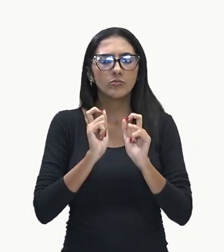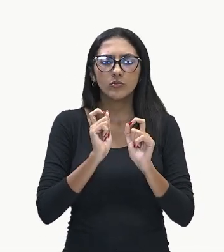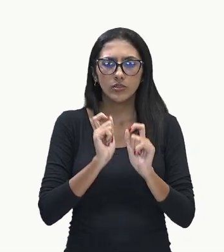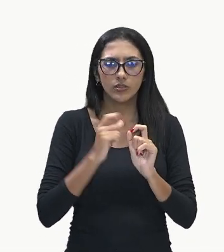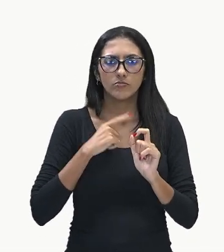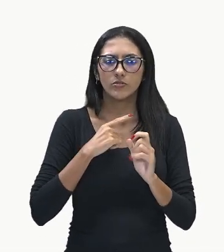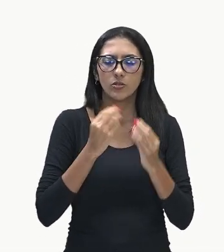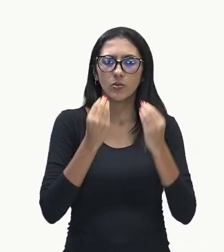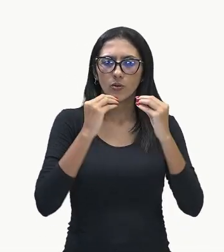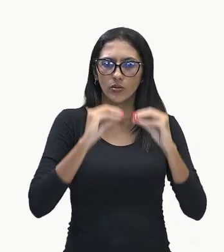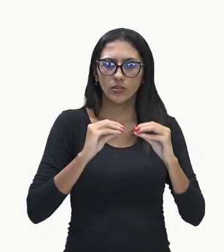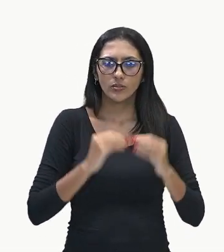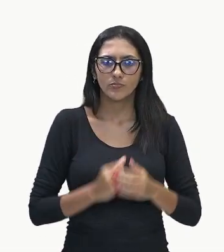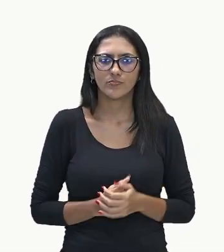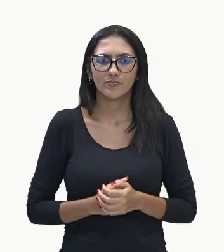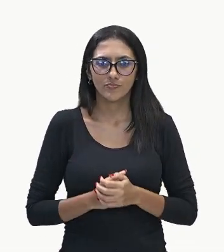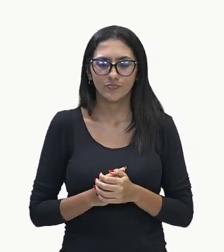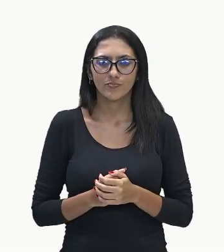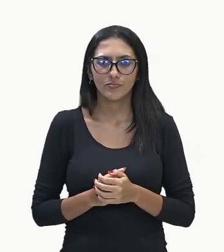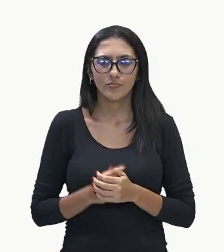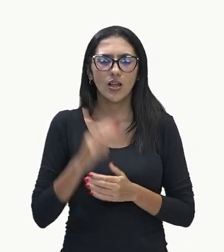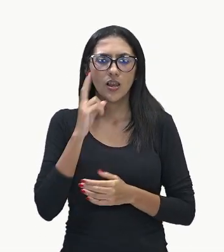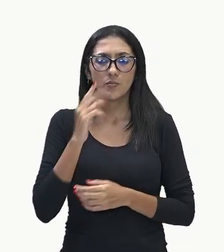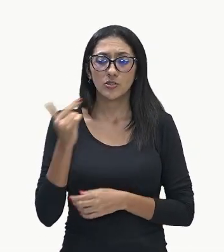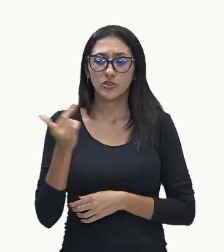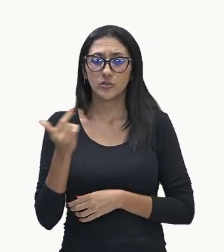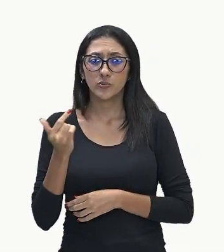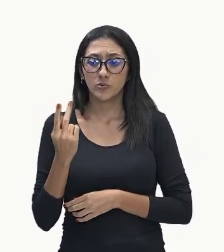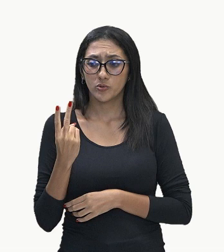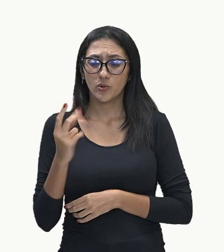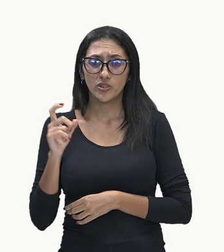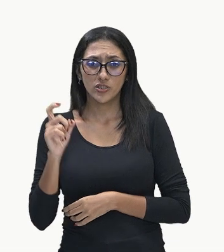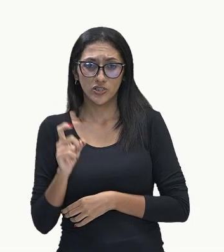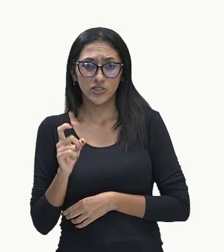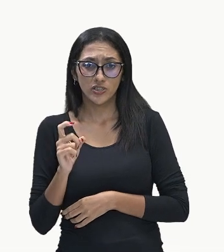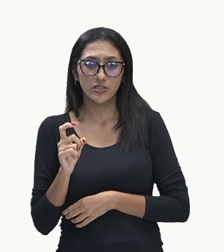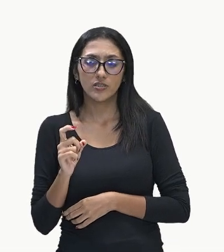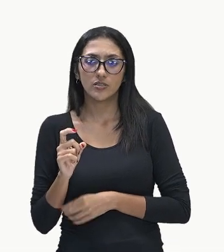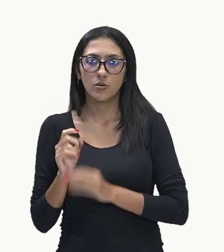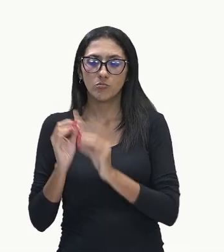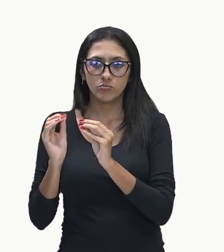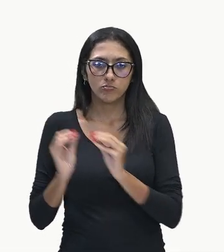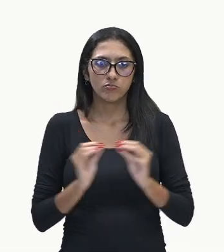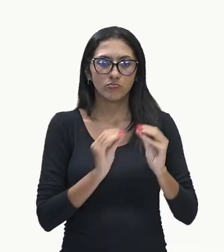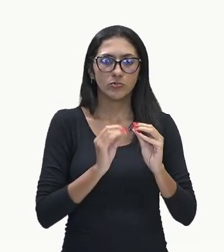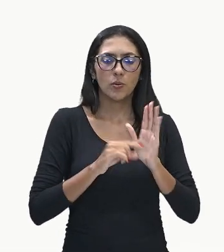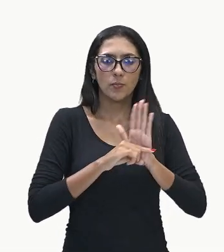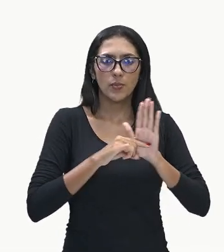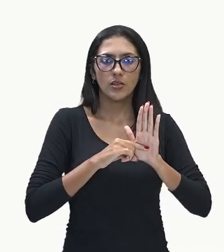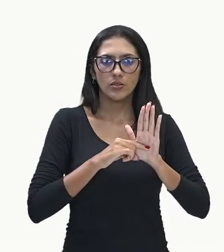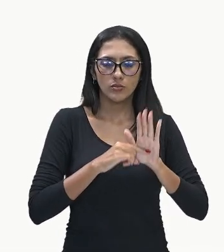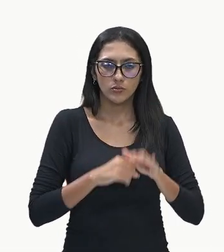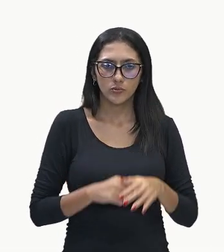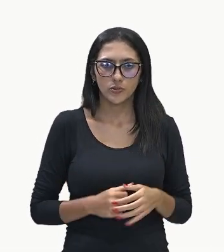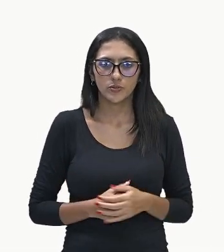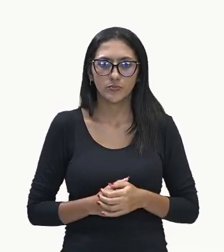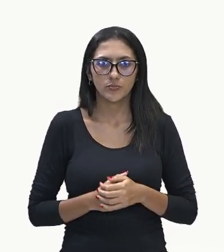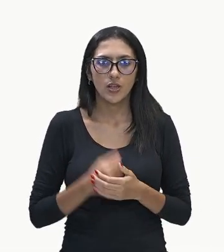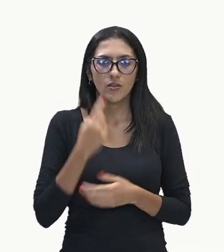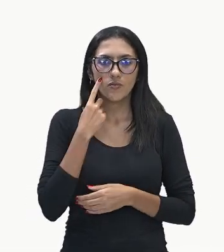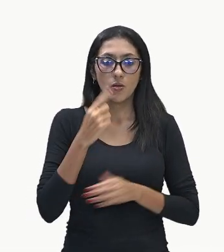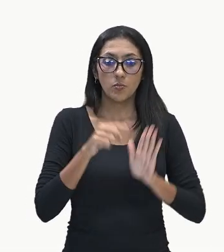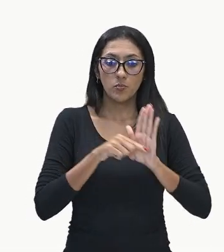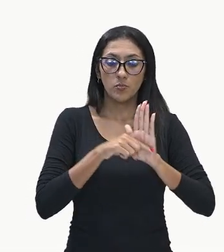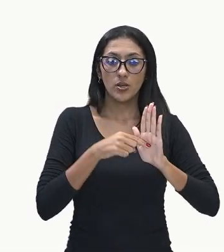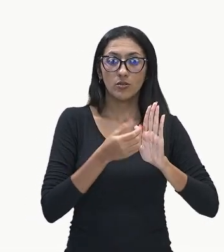Se era mais 2x, vem menos 2x. Se era menos 6 e vai mudar de